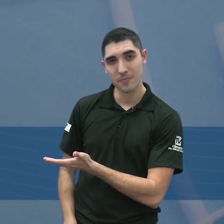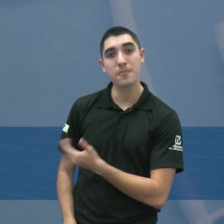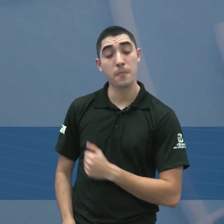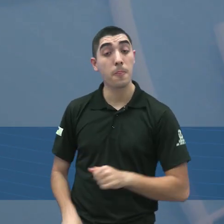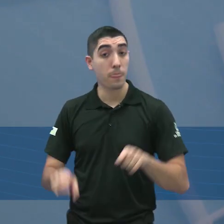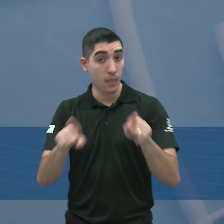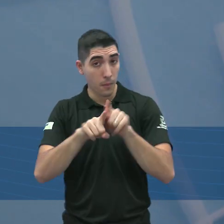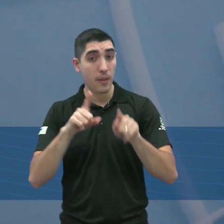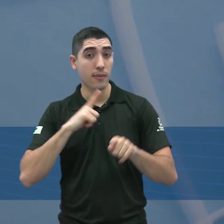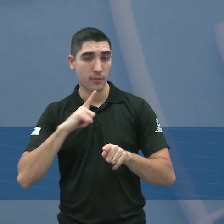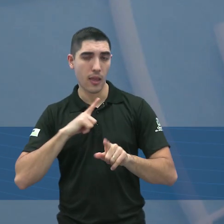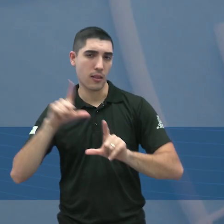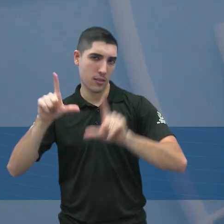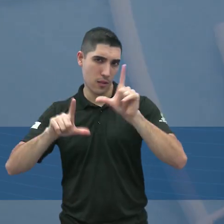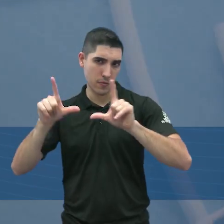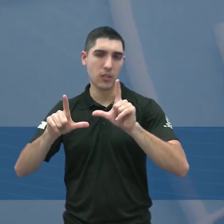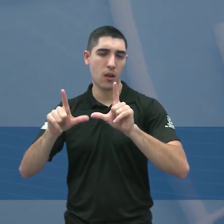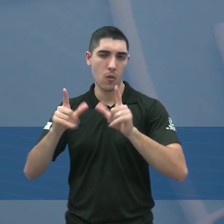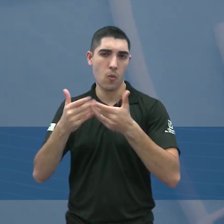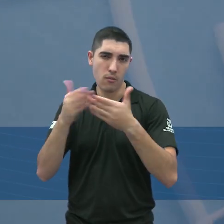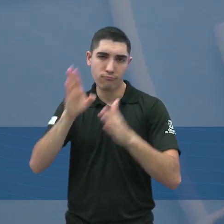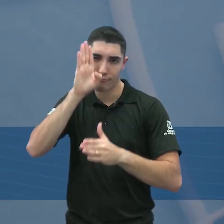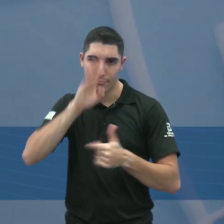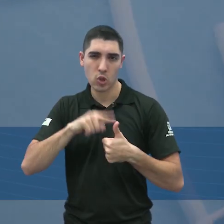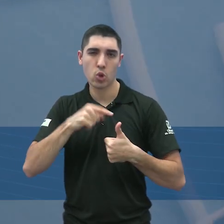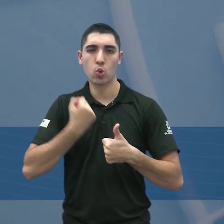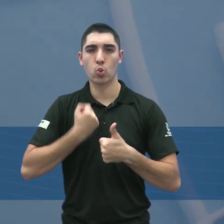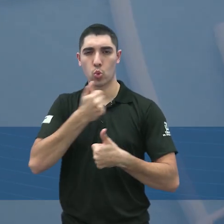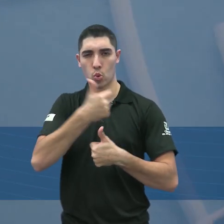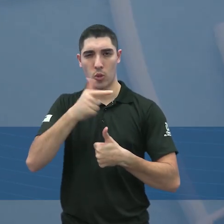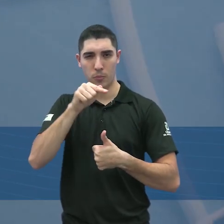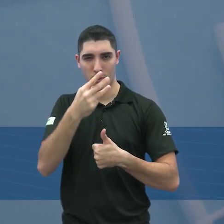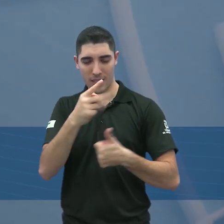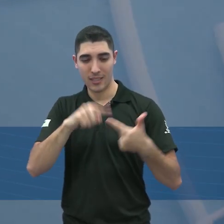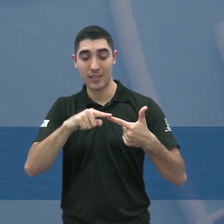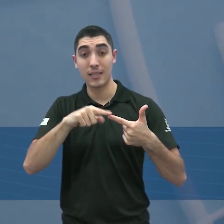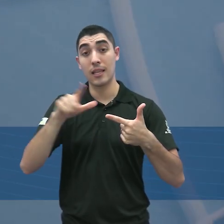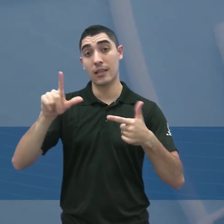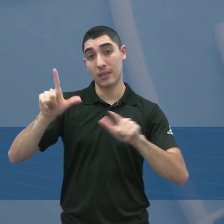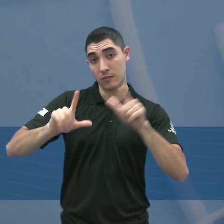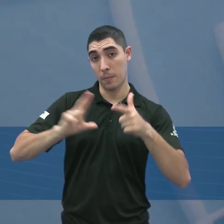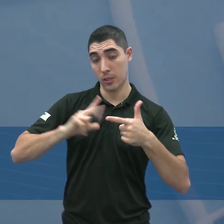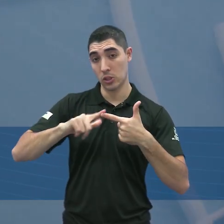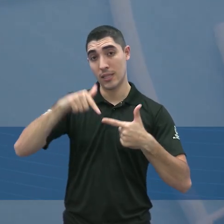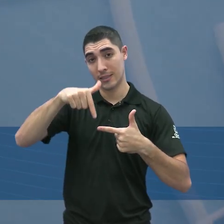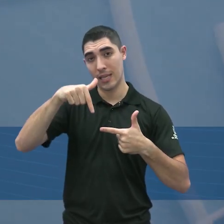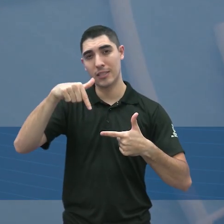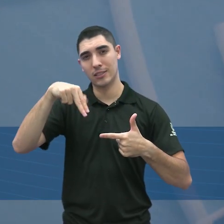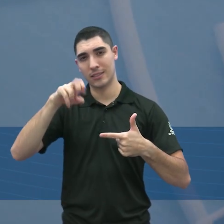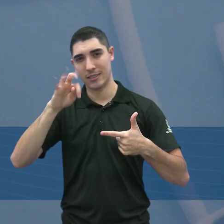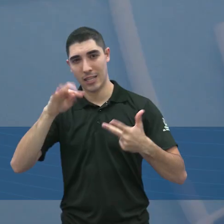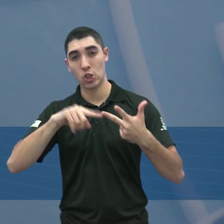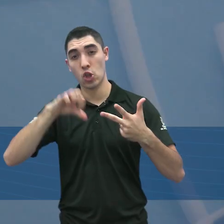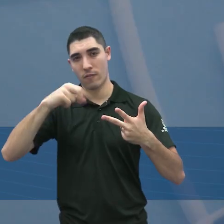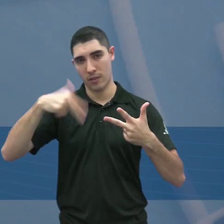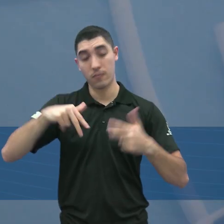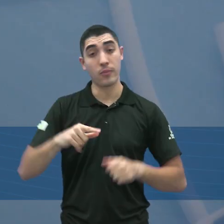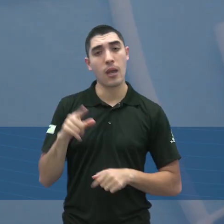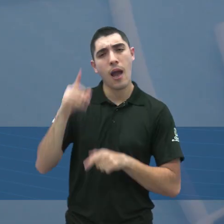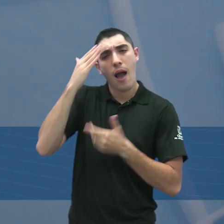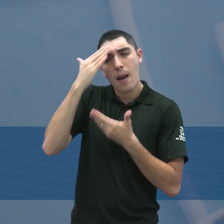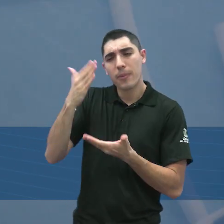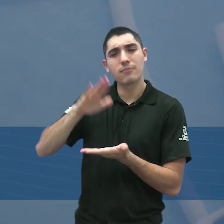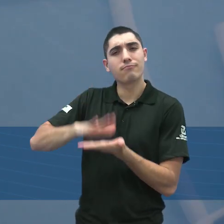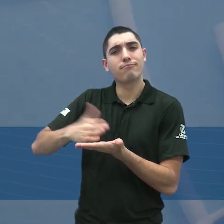youtube.com/tvcâmarasjc. Tem os nossos canais, o canal aberto 12.3, além do 7 da NET e do 9 da Vivo. Eu quero agradecer a nossa equipe